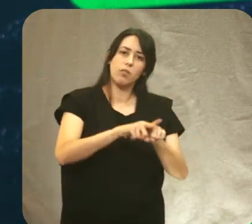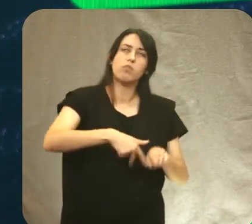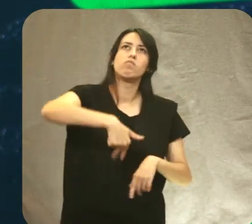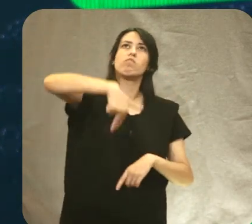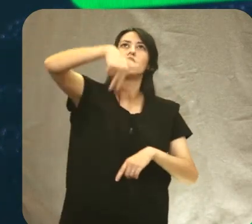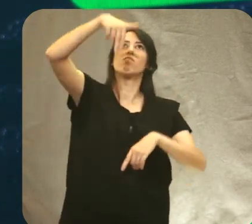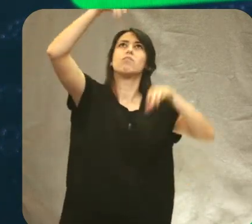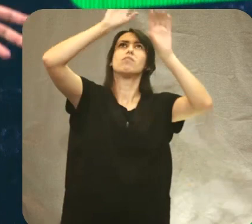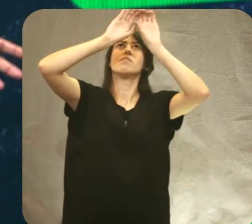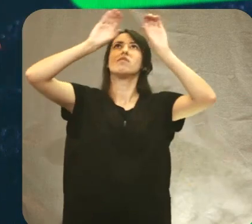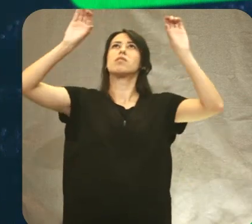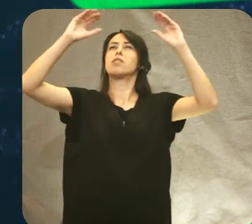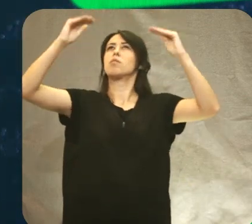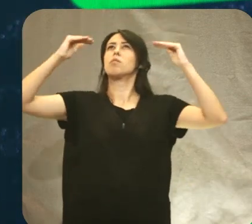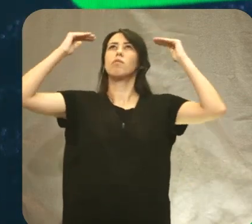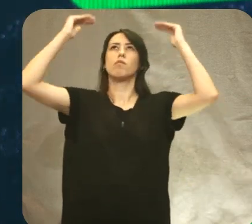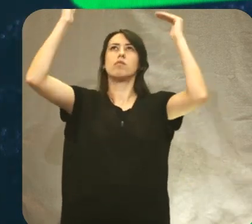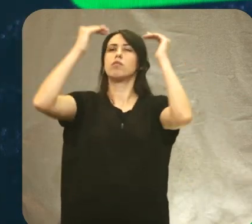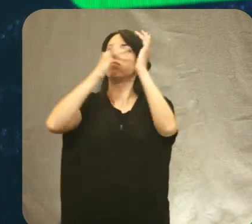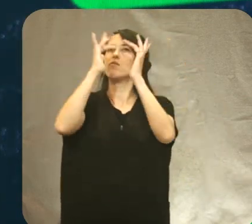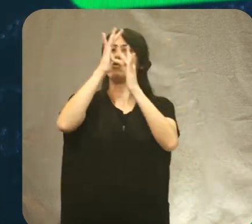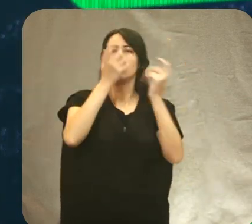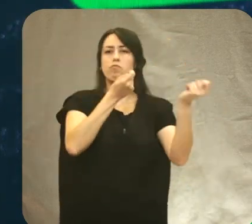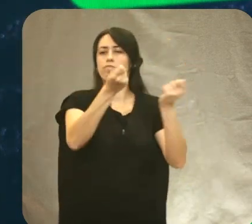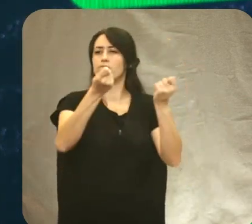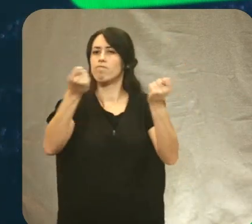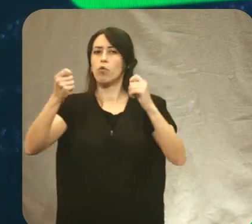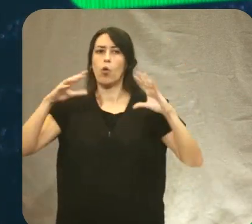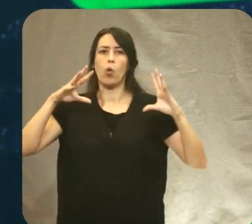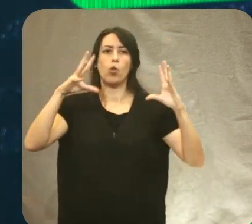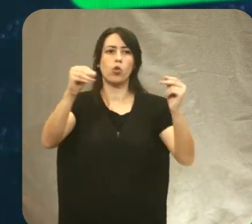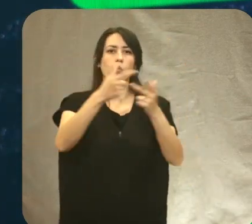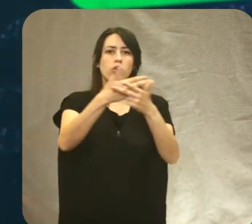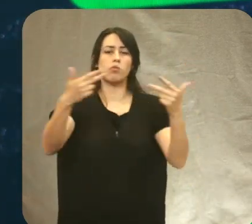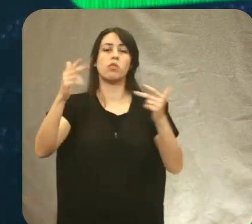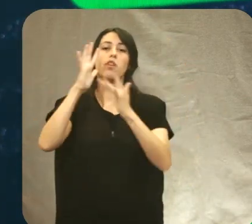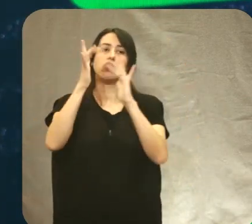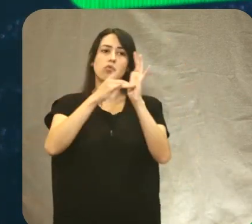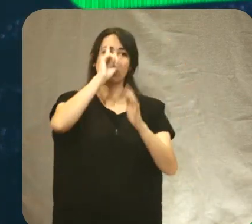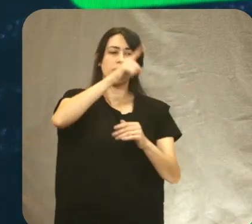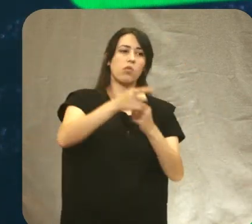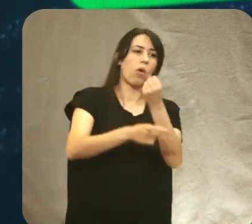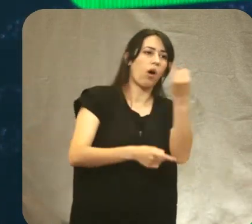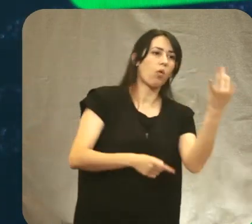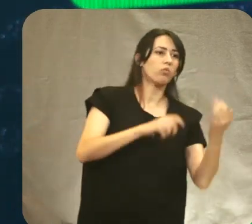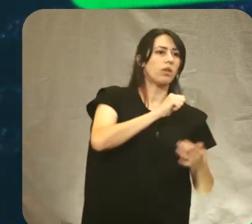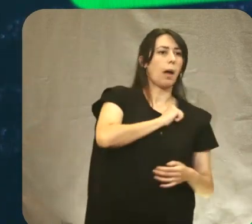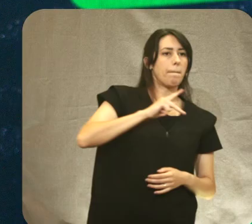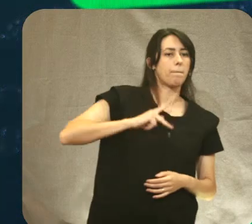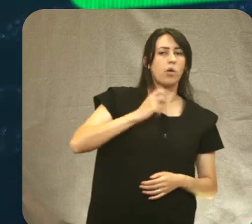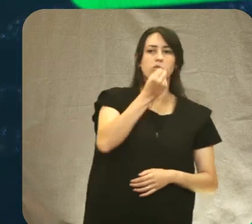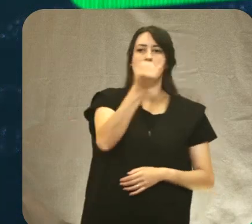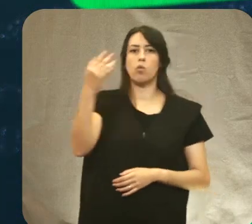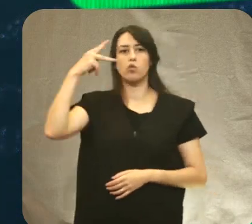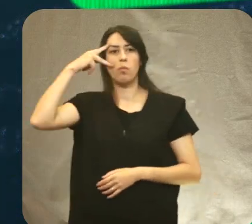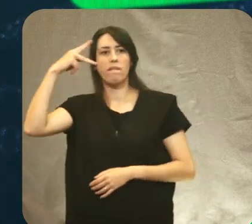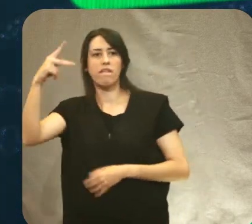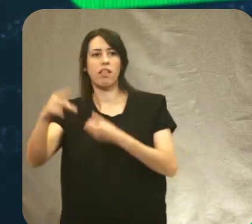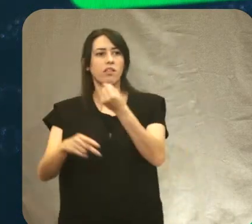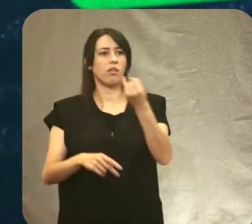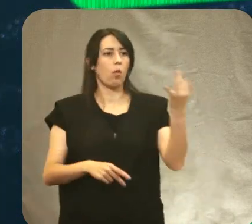céus, a fim de encher todas as coisas. E ele designou alguns para apóstolos, outros para profetas, para evangelistas, pastores,